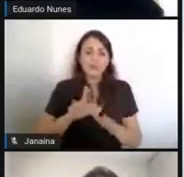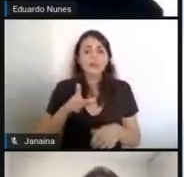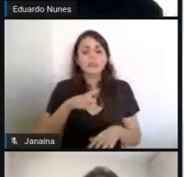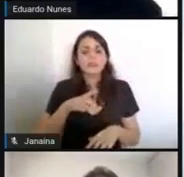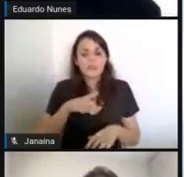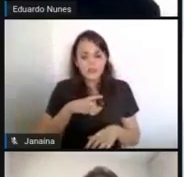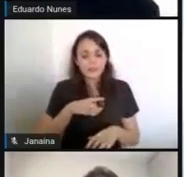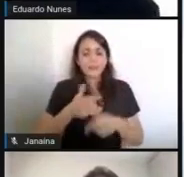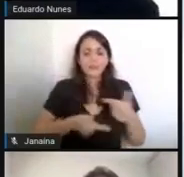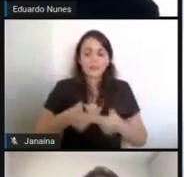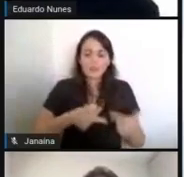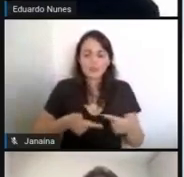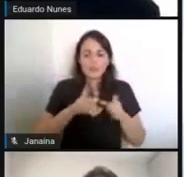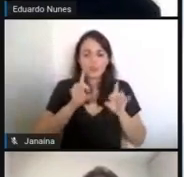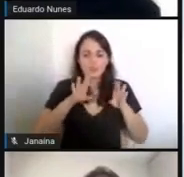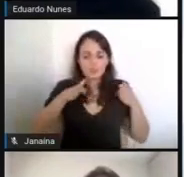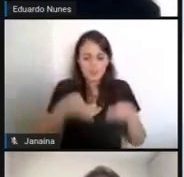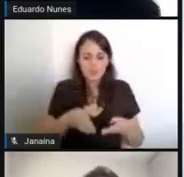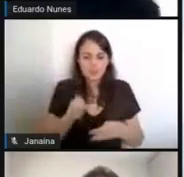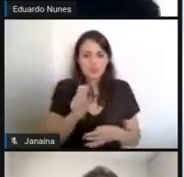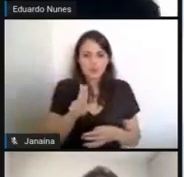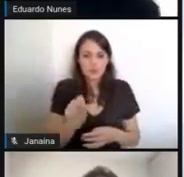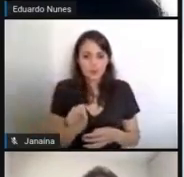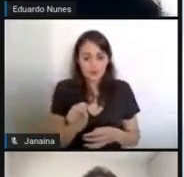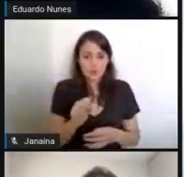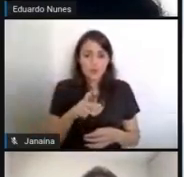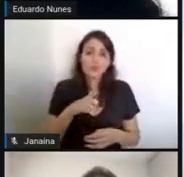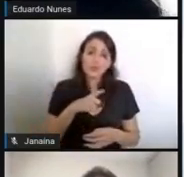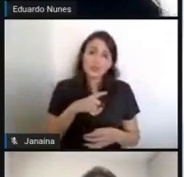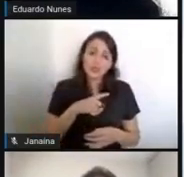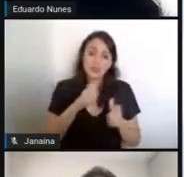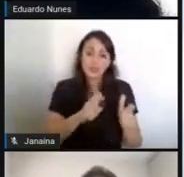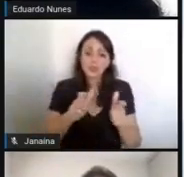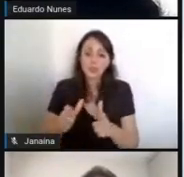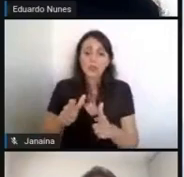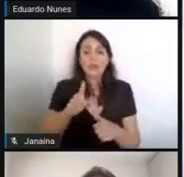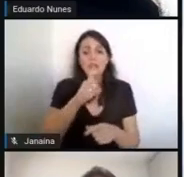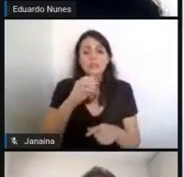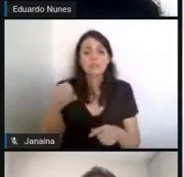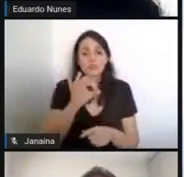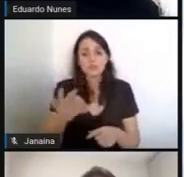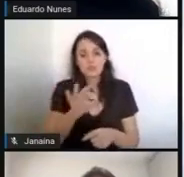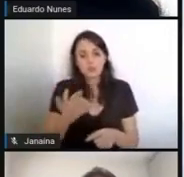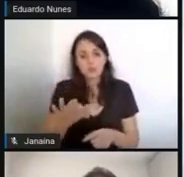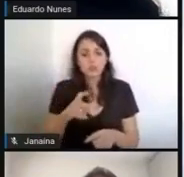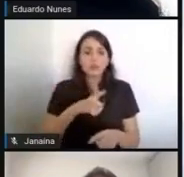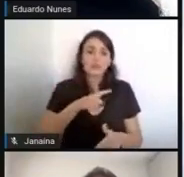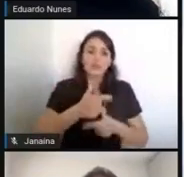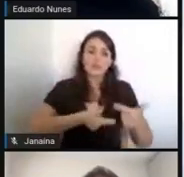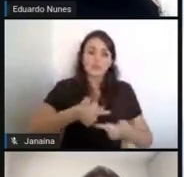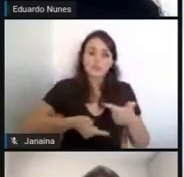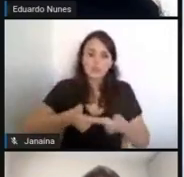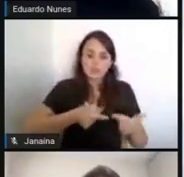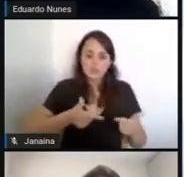que são que atendem a 100% da população, né? E muitos desses serviços que são